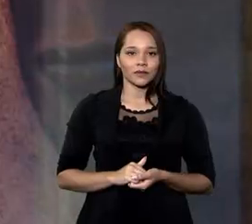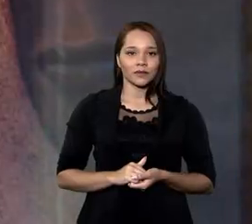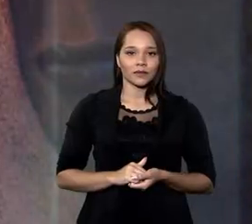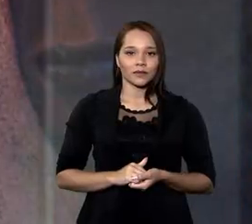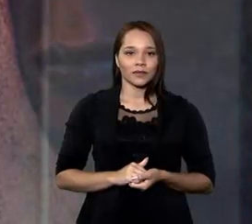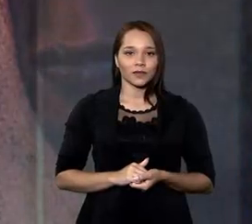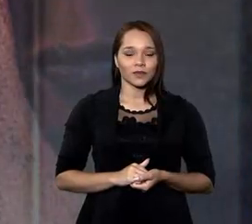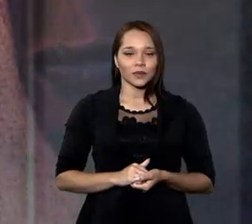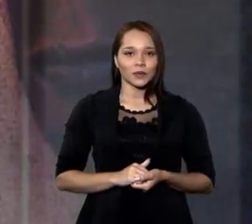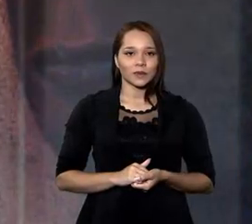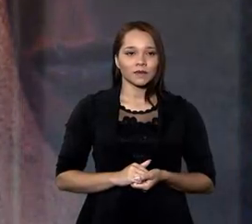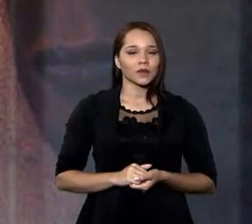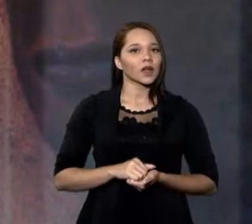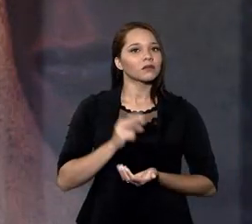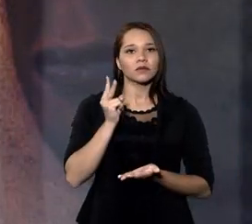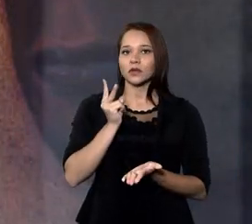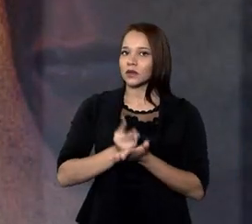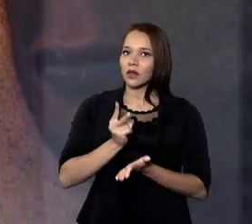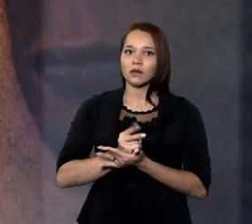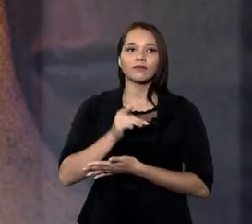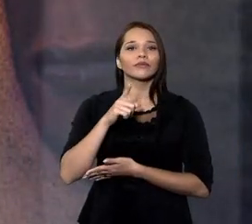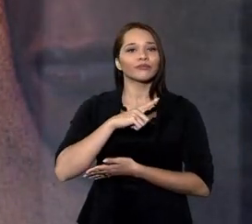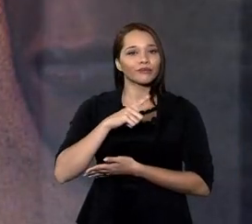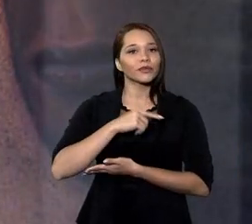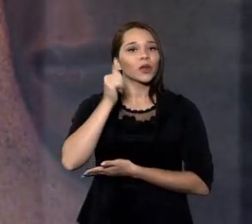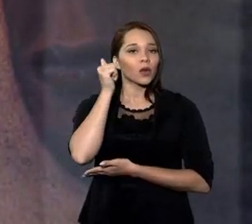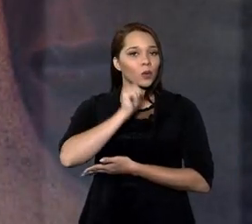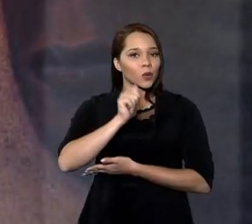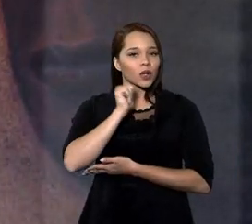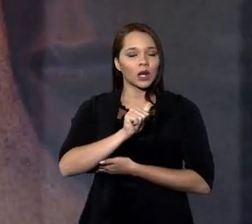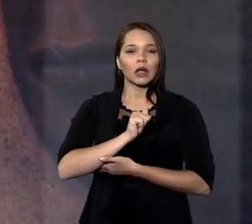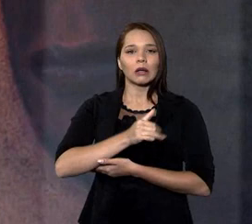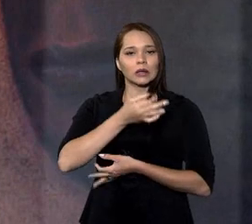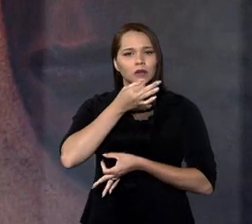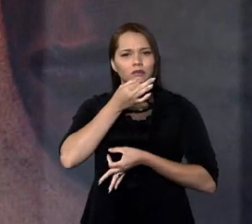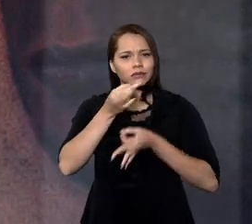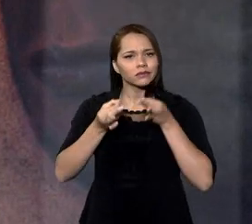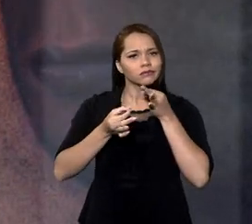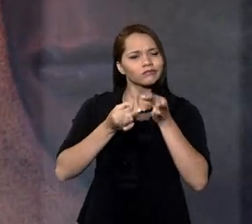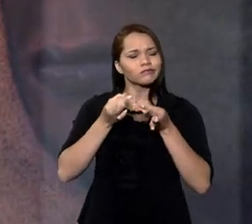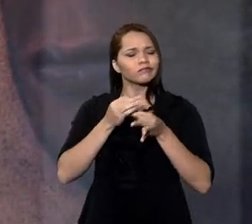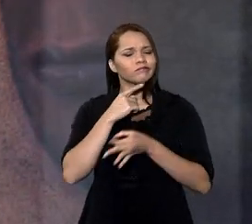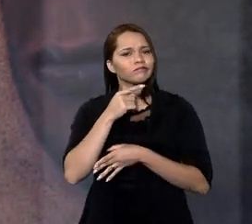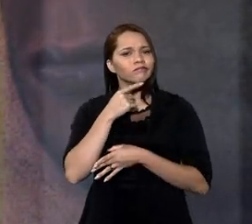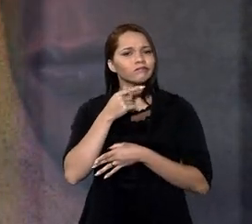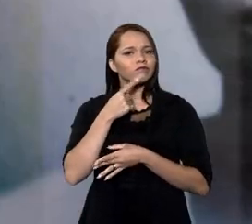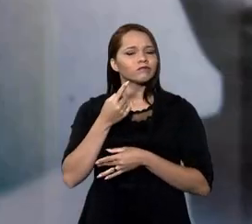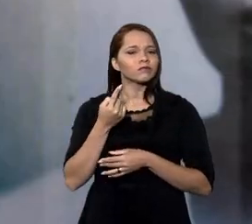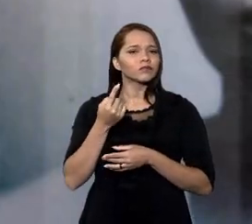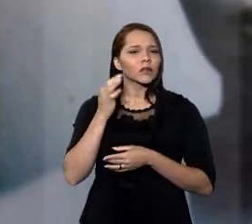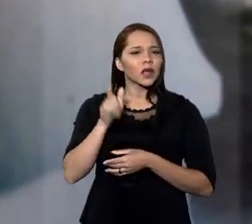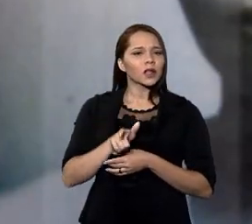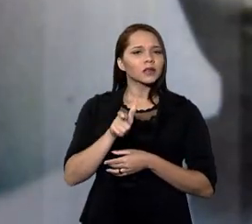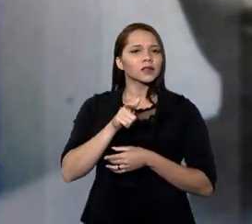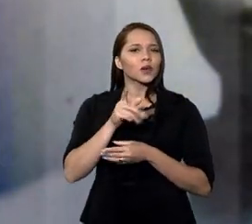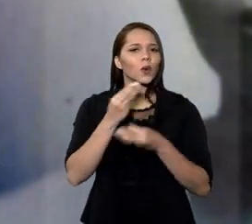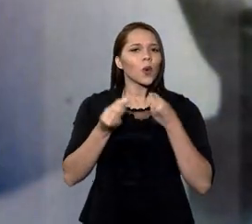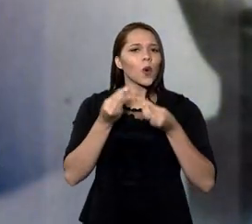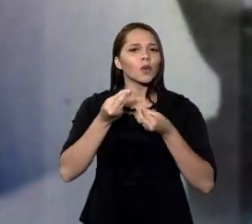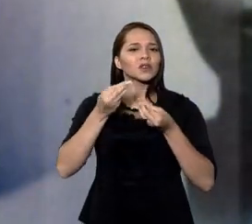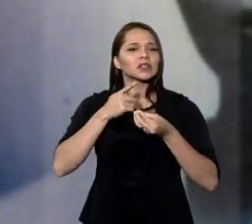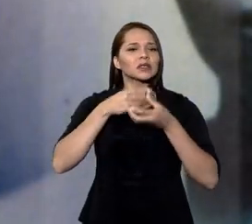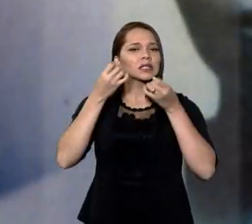e sempre tiveram mulher que questionaram essa essa naturalização